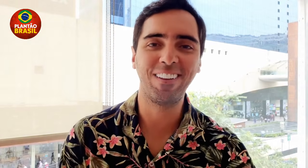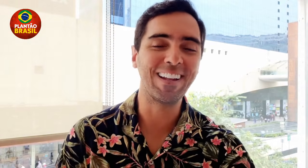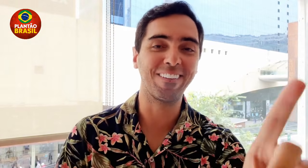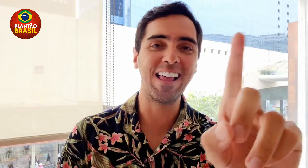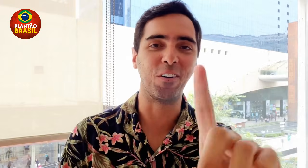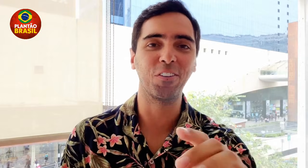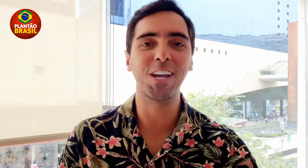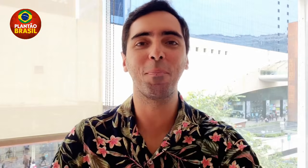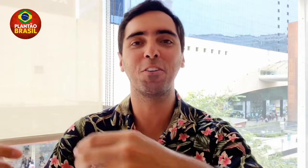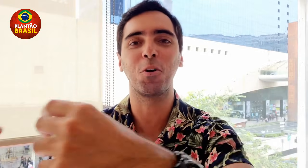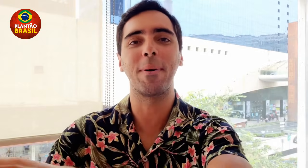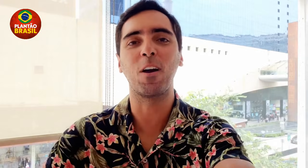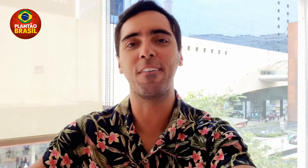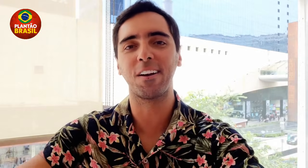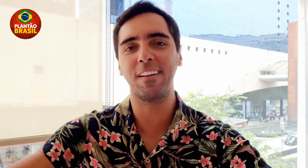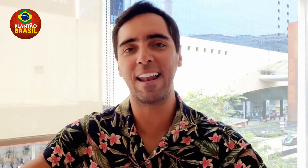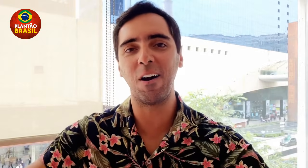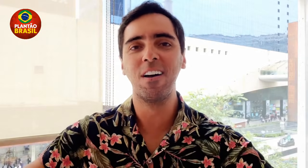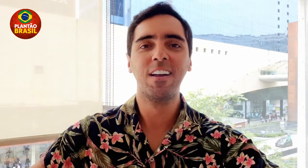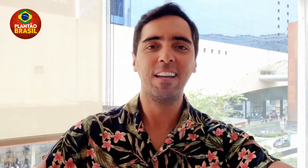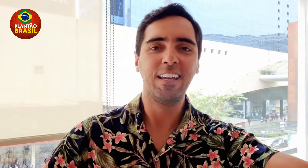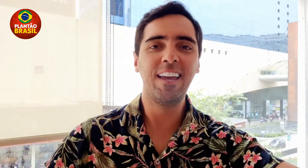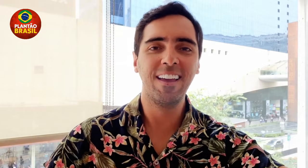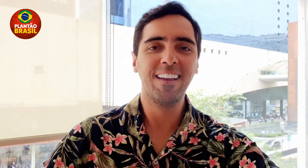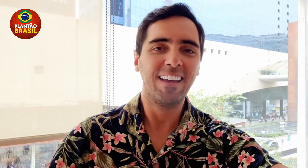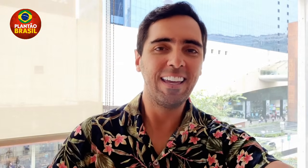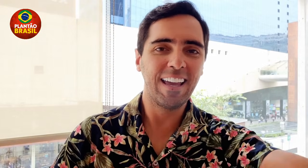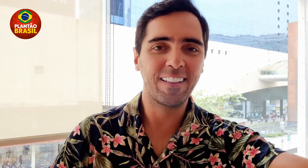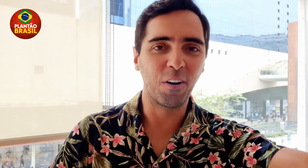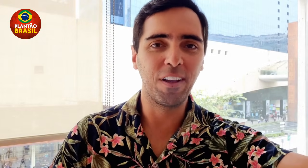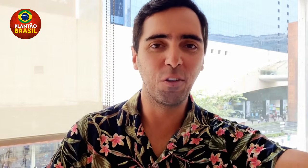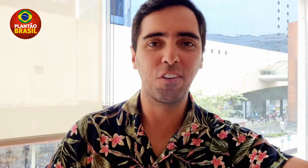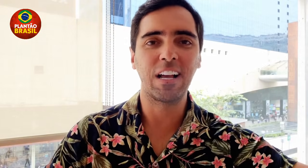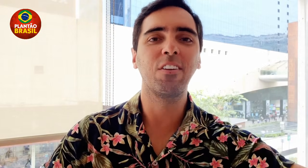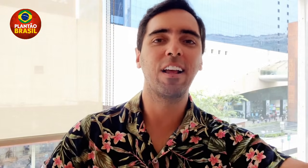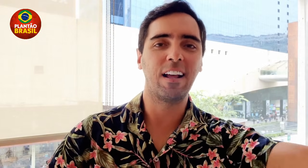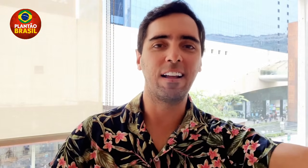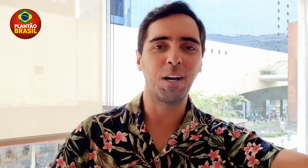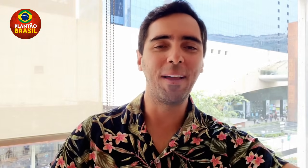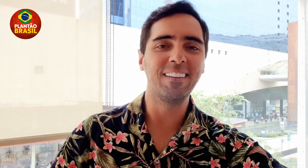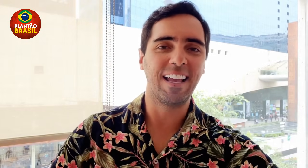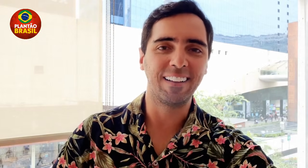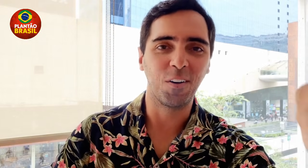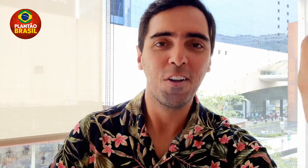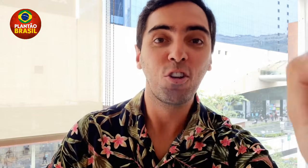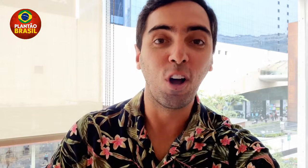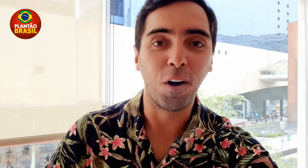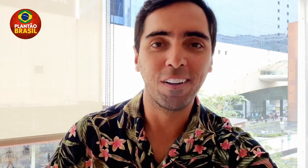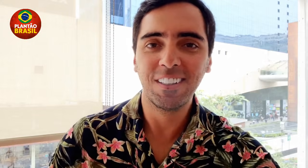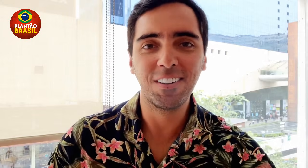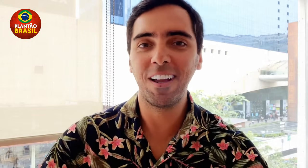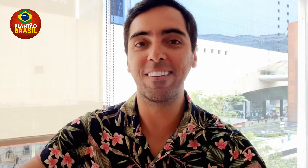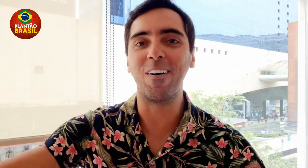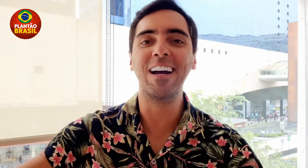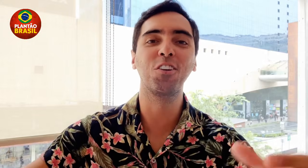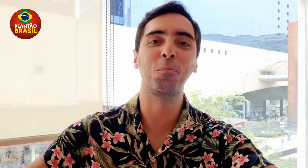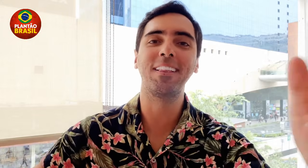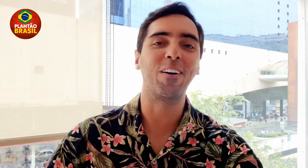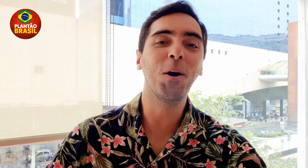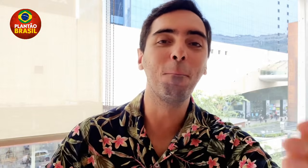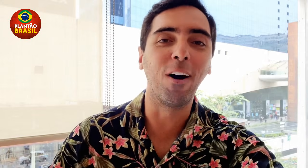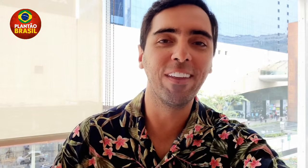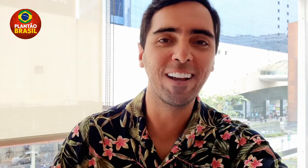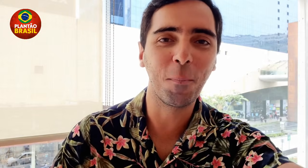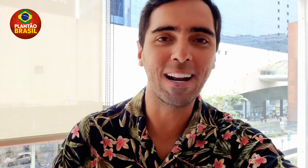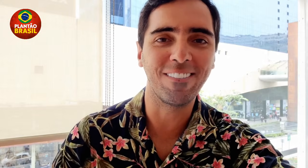comprar vacinas? Não. Só quem pode comprar é o governo federal e talvez os estados também tentam. Só. Restaurante e